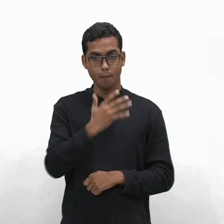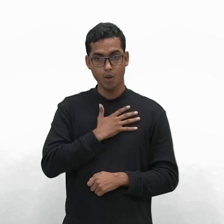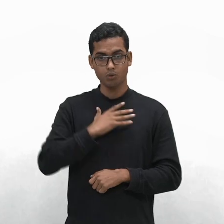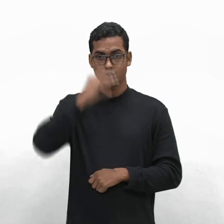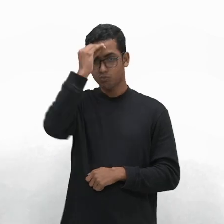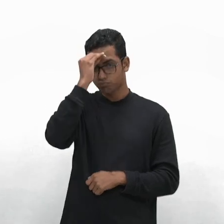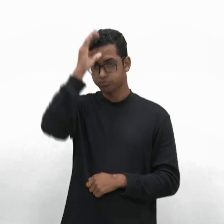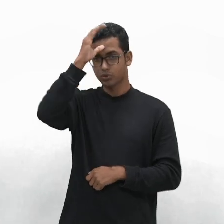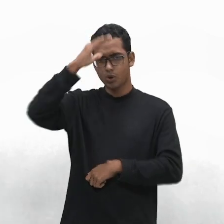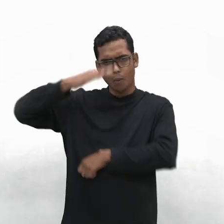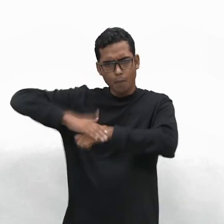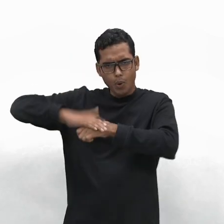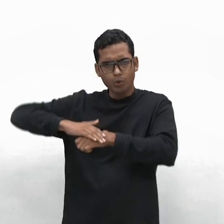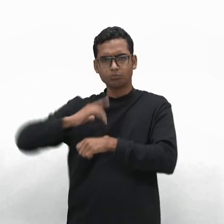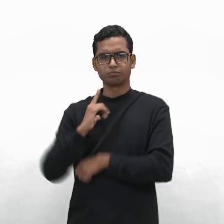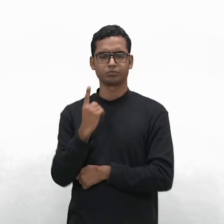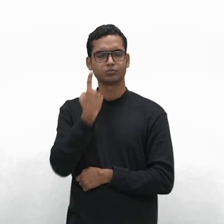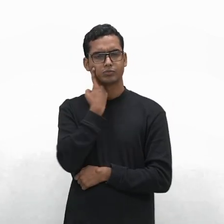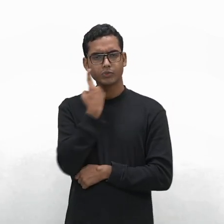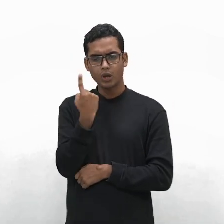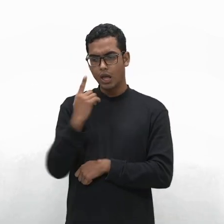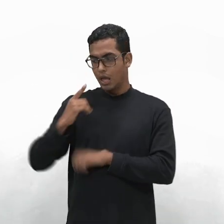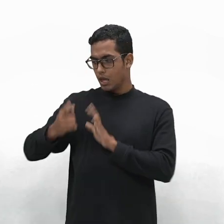conhecimento, que antes foi